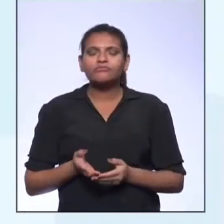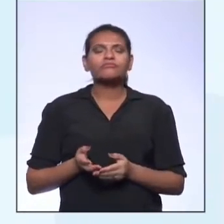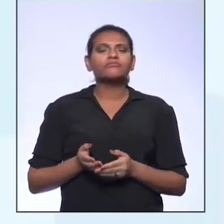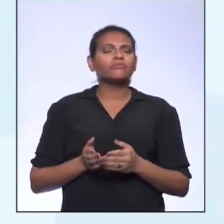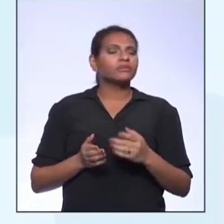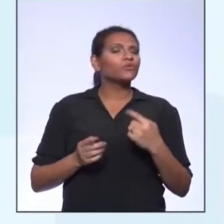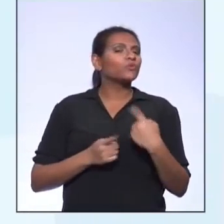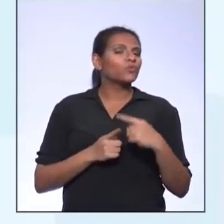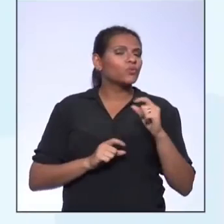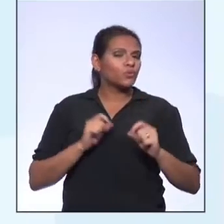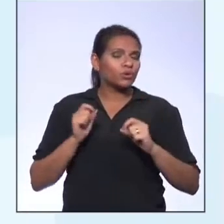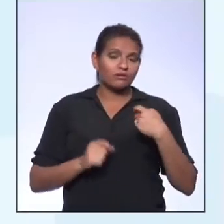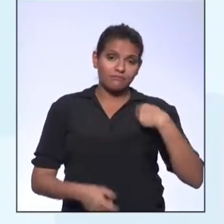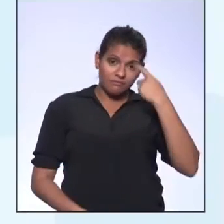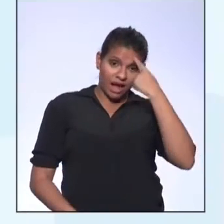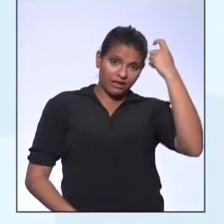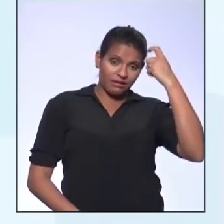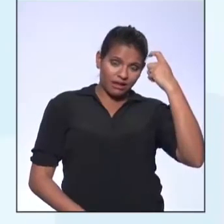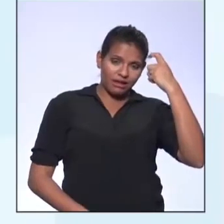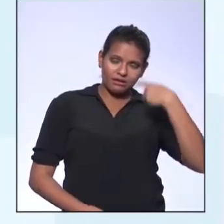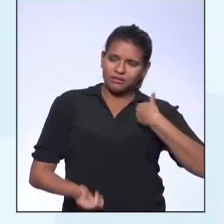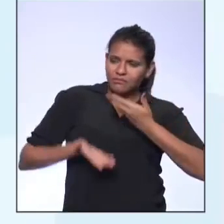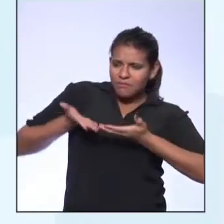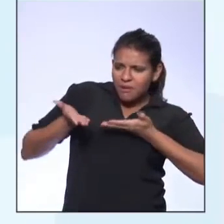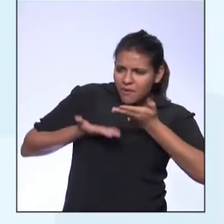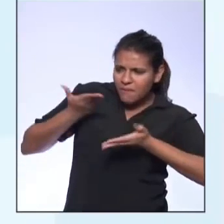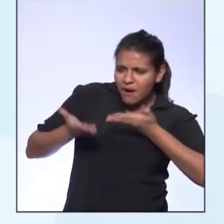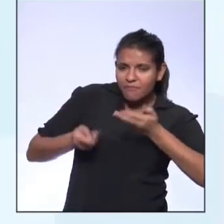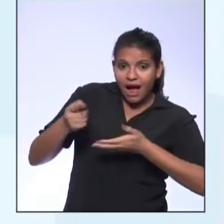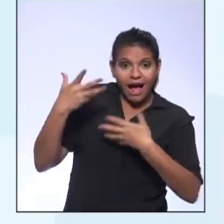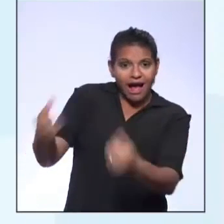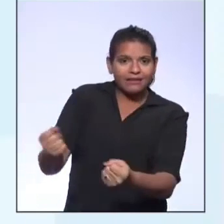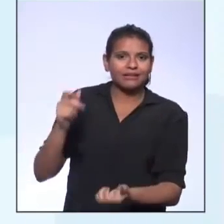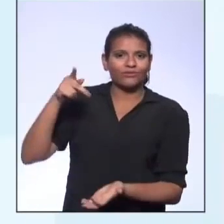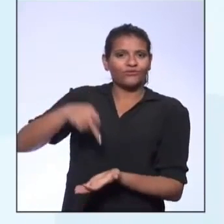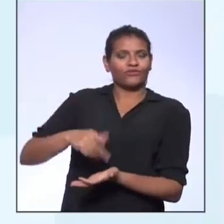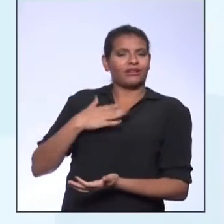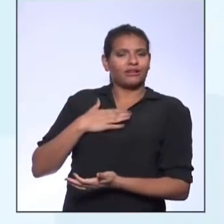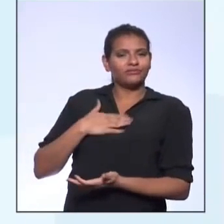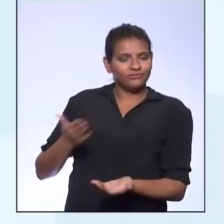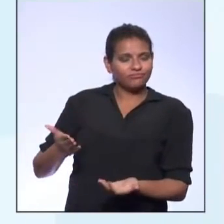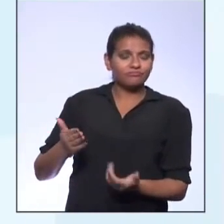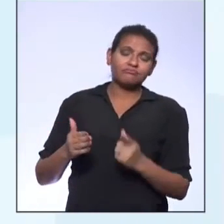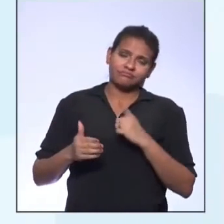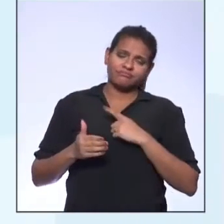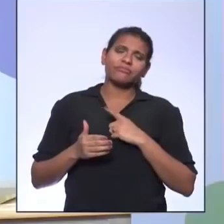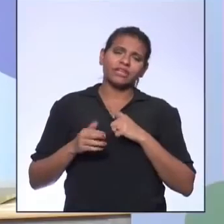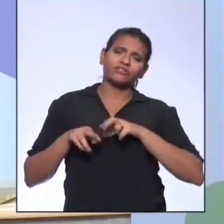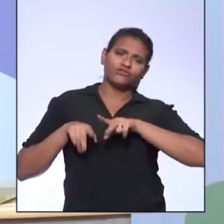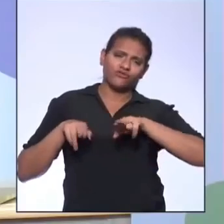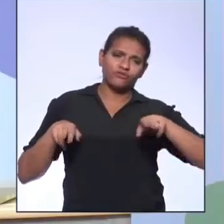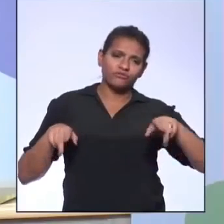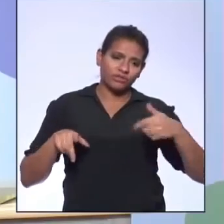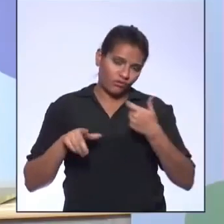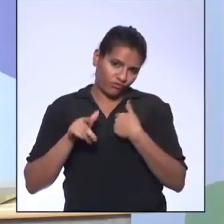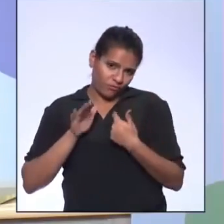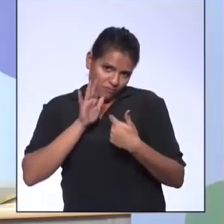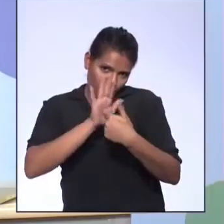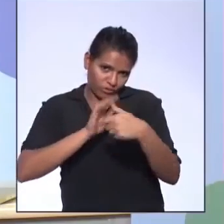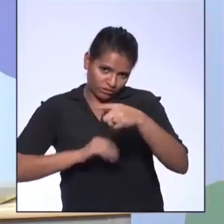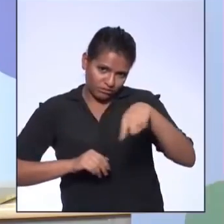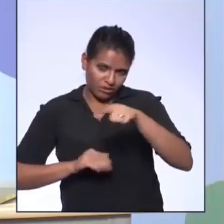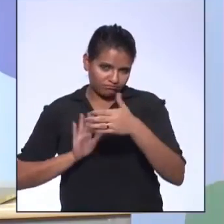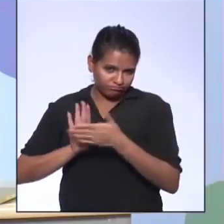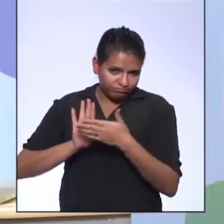a aceitação de uma ideia como verdadeira. E existem diferentes tipos de argumento. Então, eu vou propor, eu vou colocar